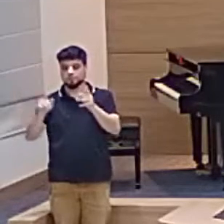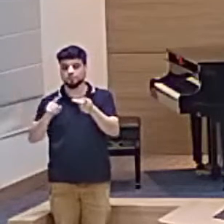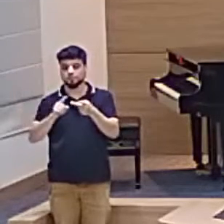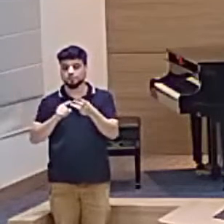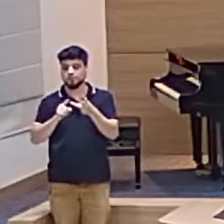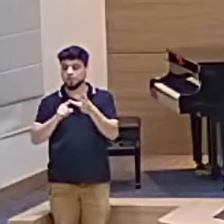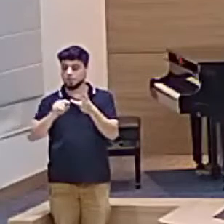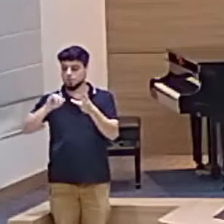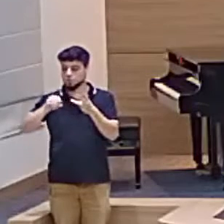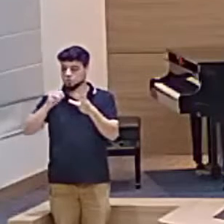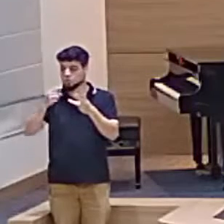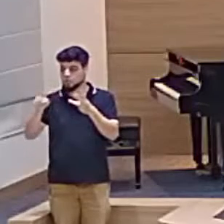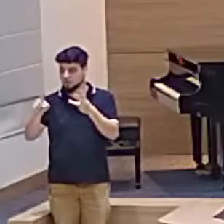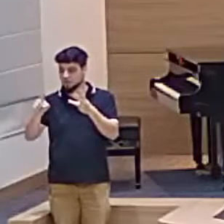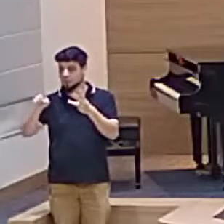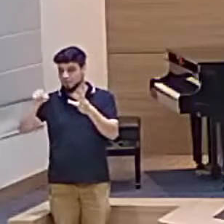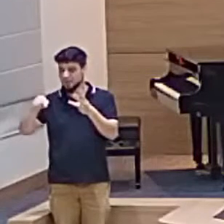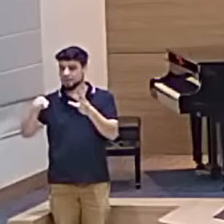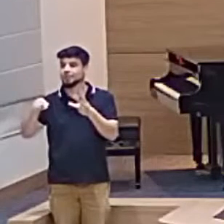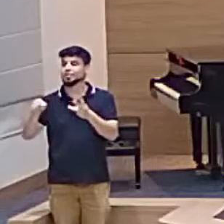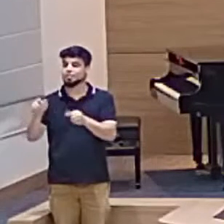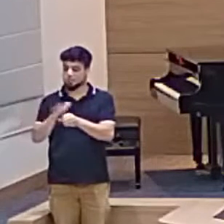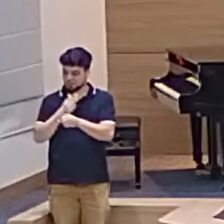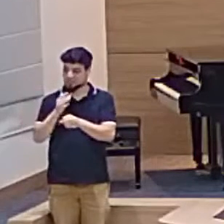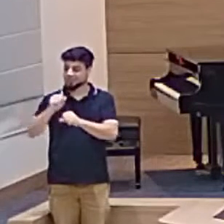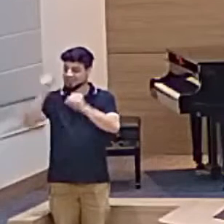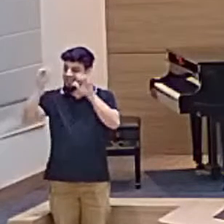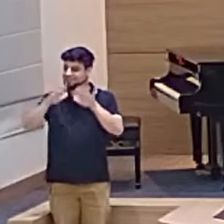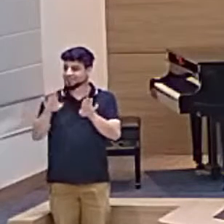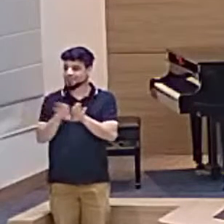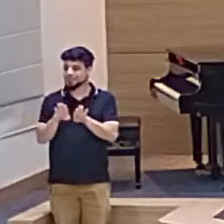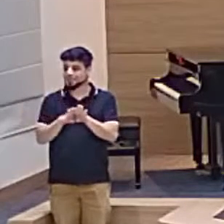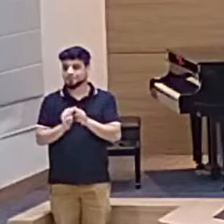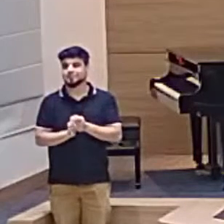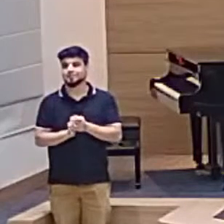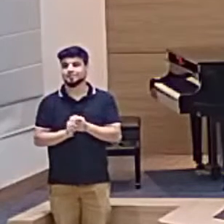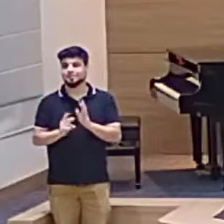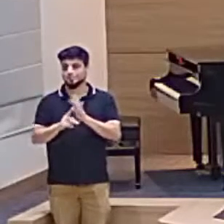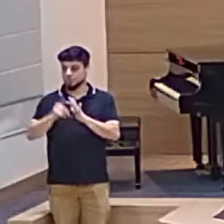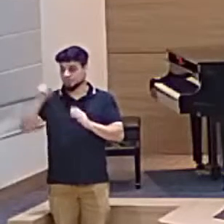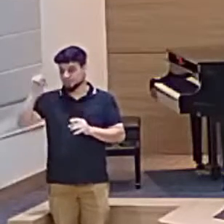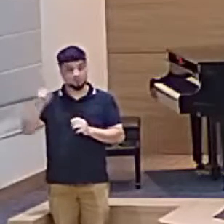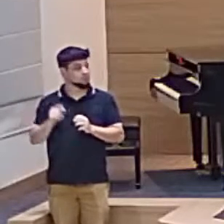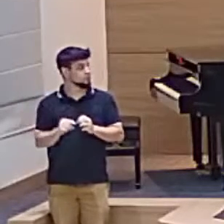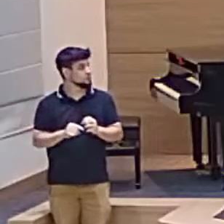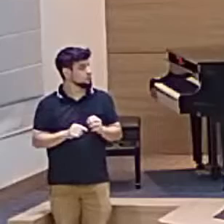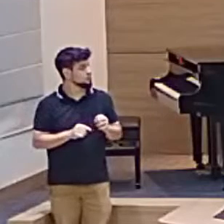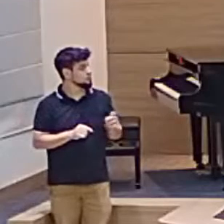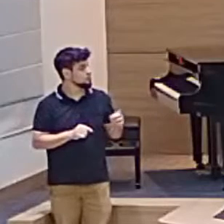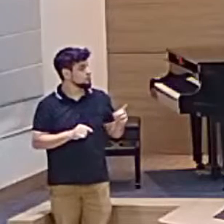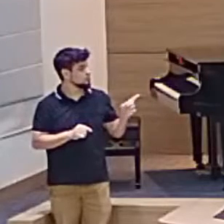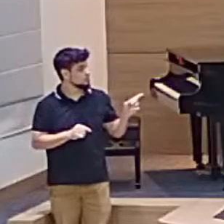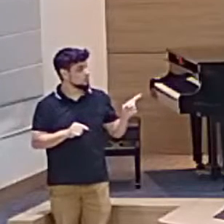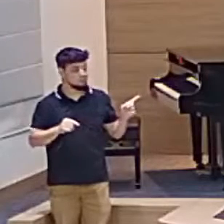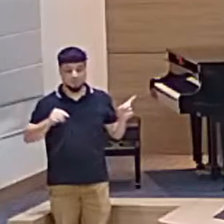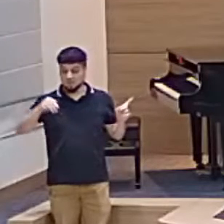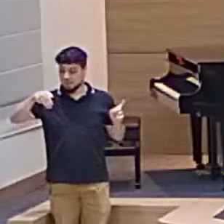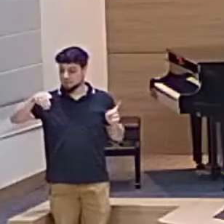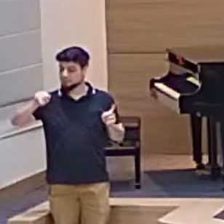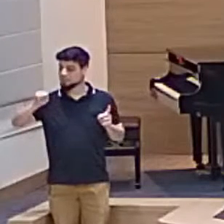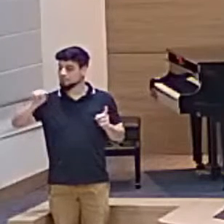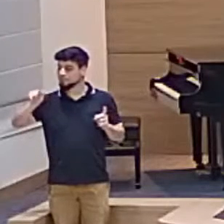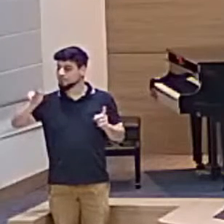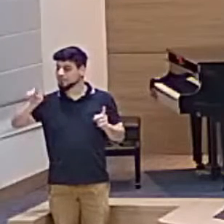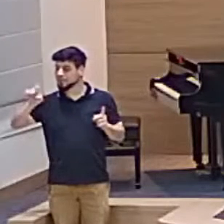aquele que também é Cheio da graça da Graça de Deus e Miguel é quem é como deus